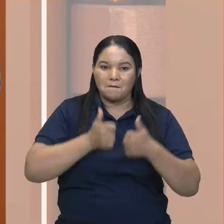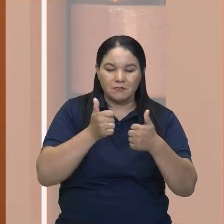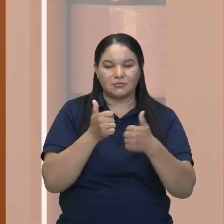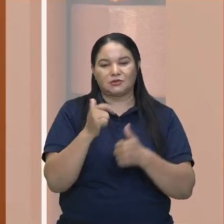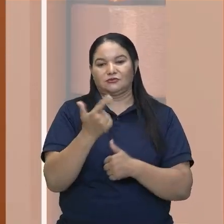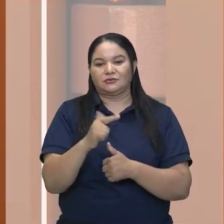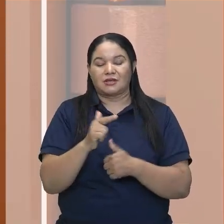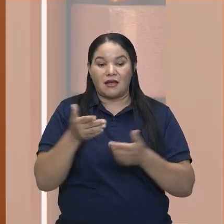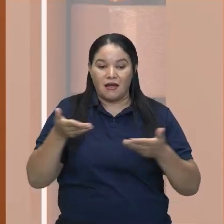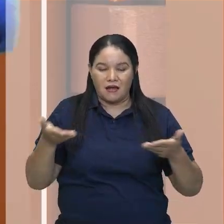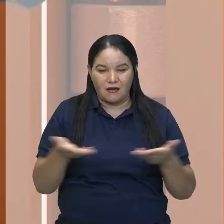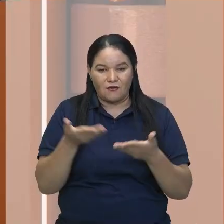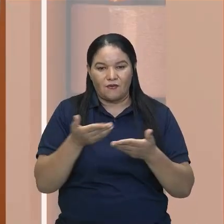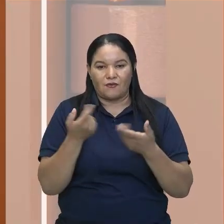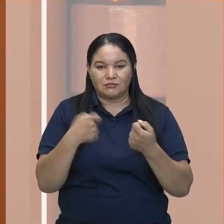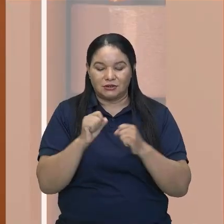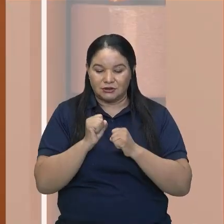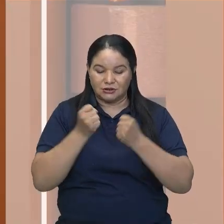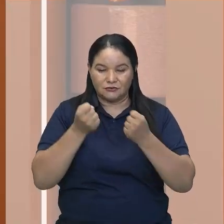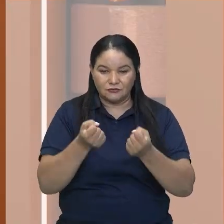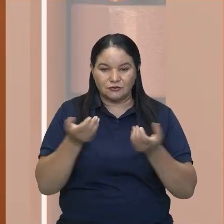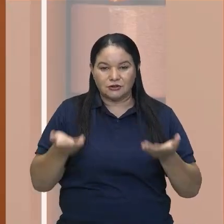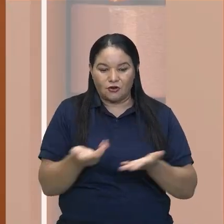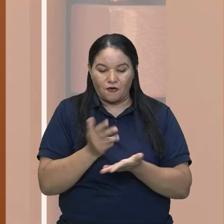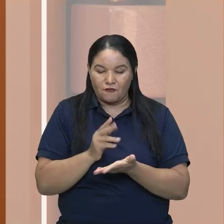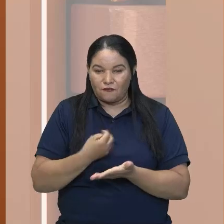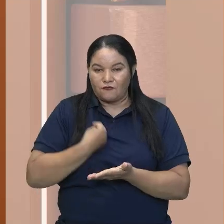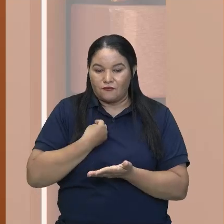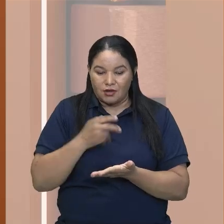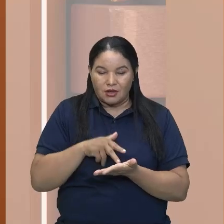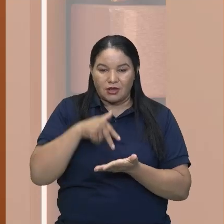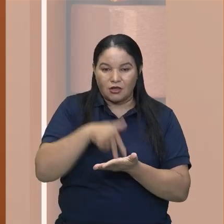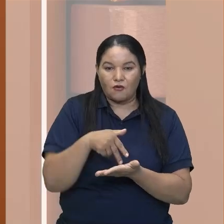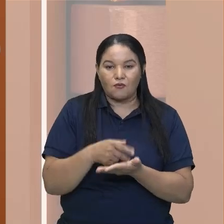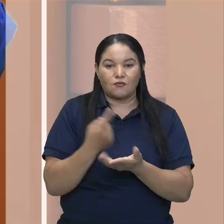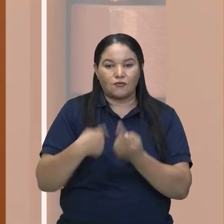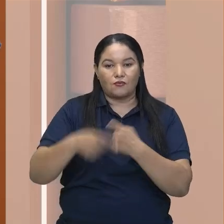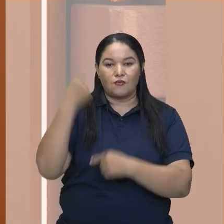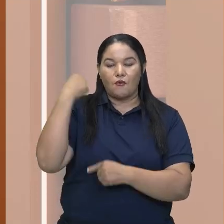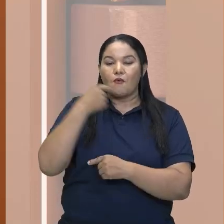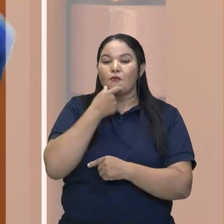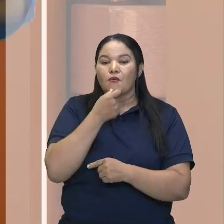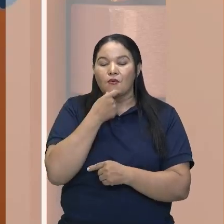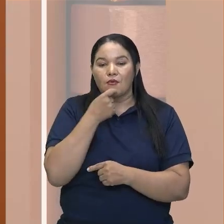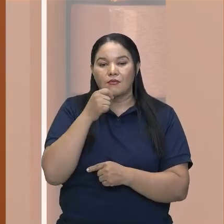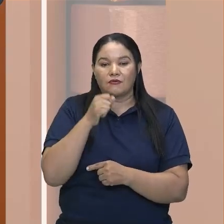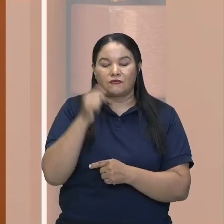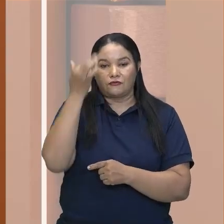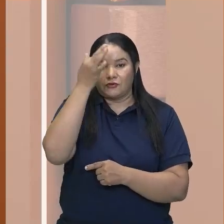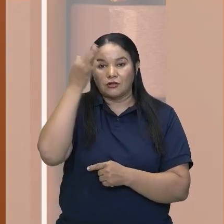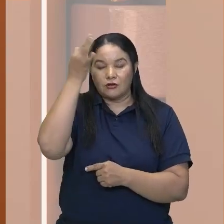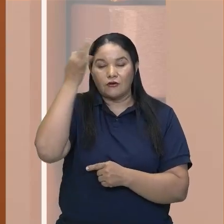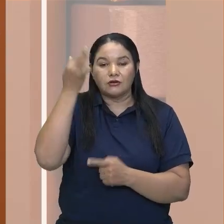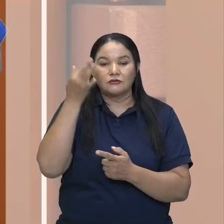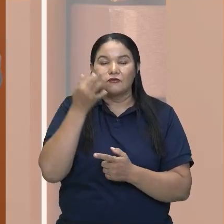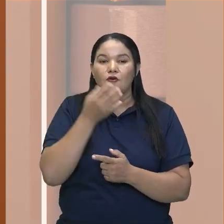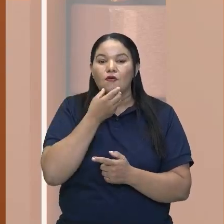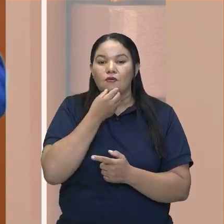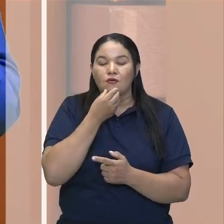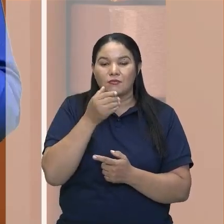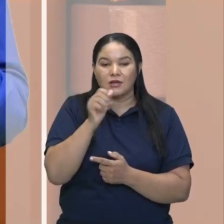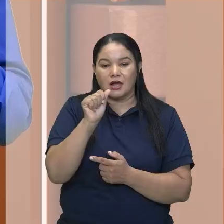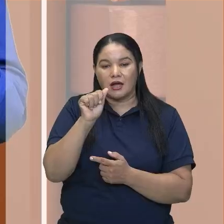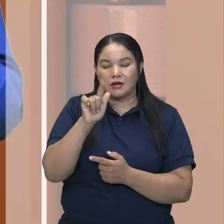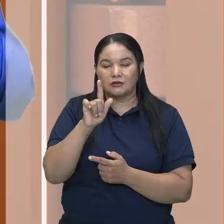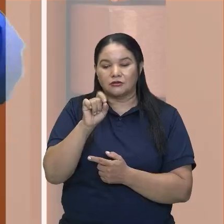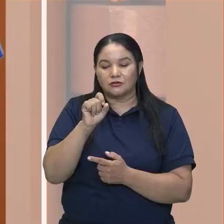é nesse momento presente. É aquilo que Agostinho de Hipona, né? O filósofo Agostinho, lá na Idade Média, falava